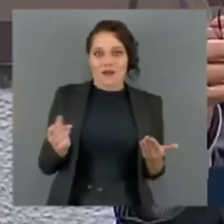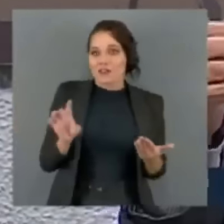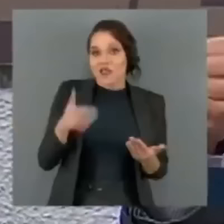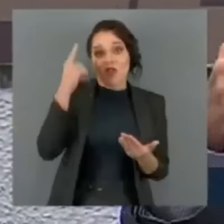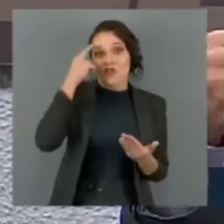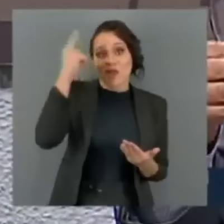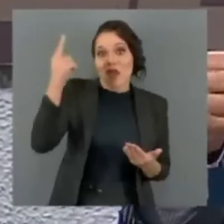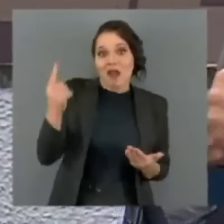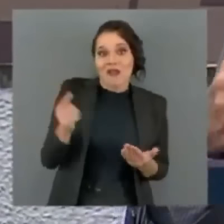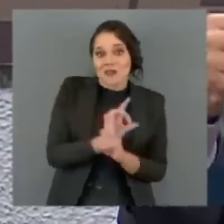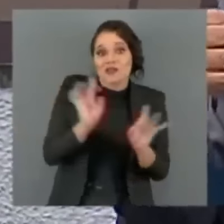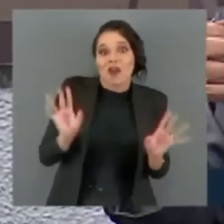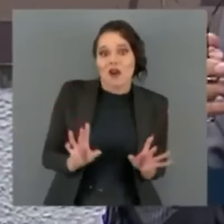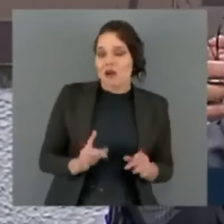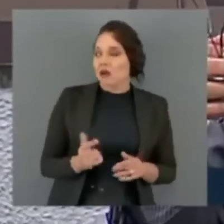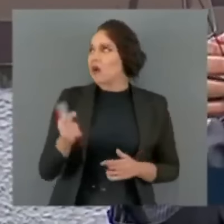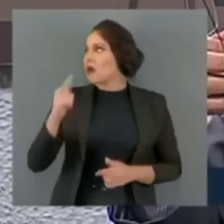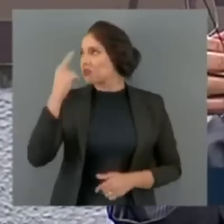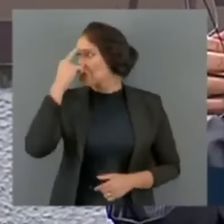surgem outras, tem outras.